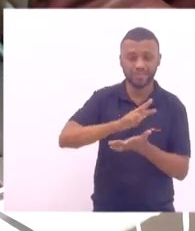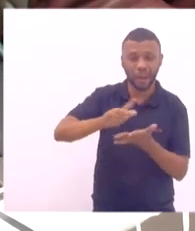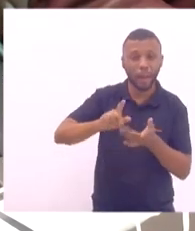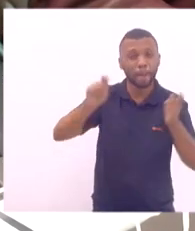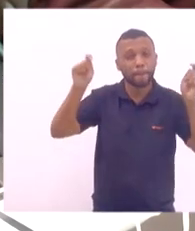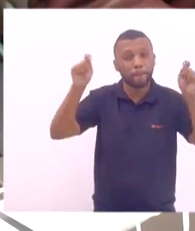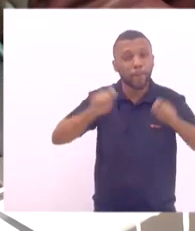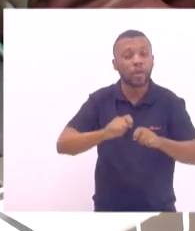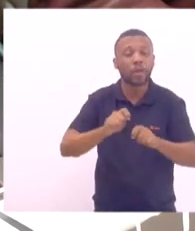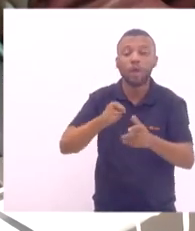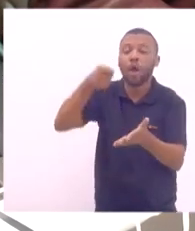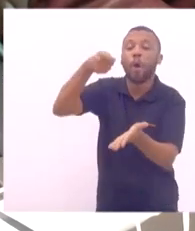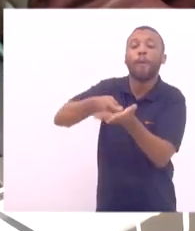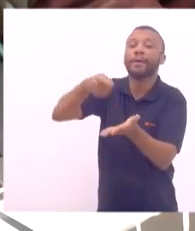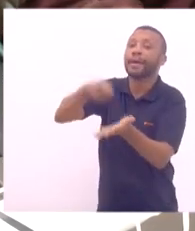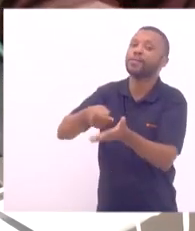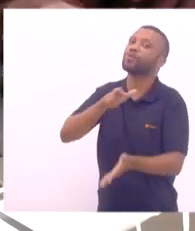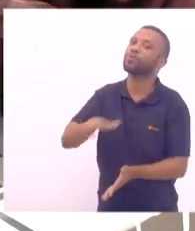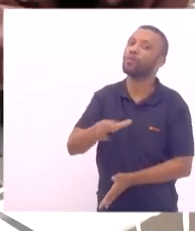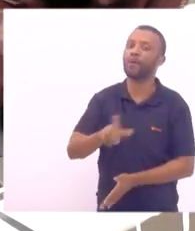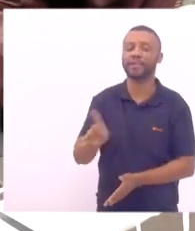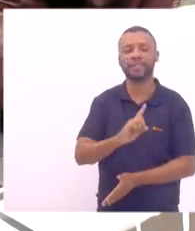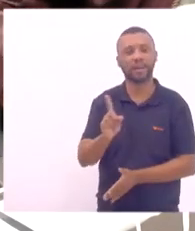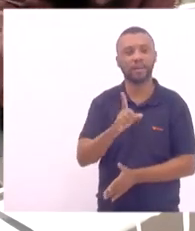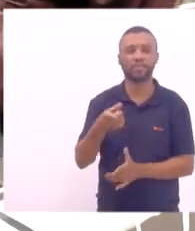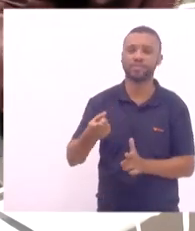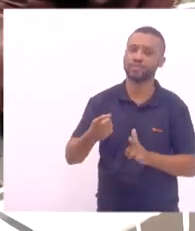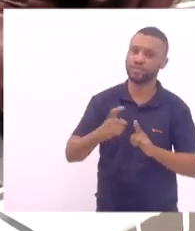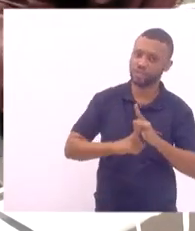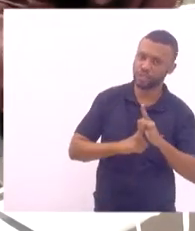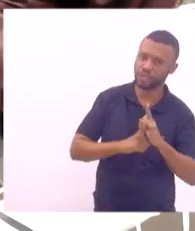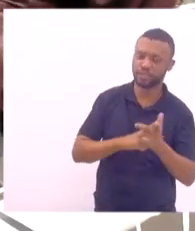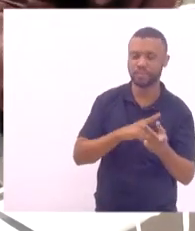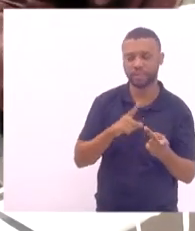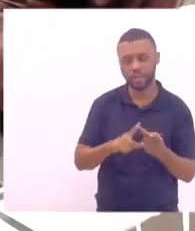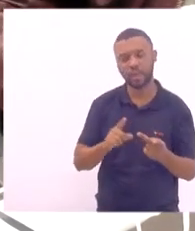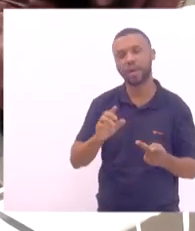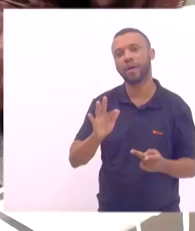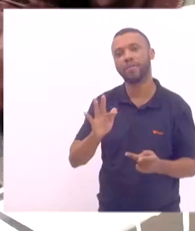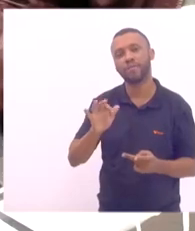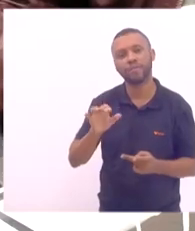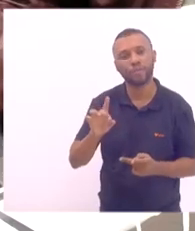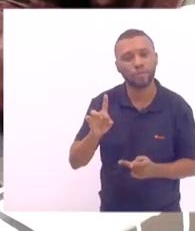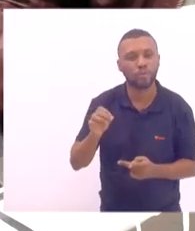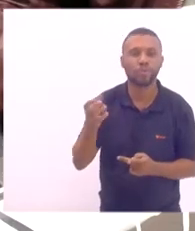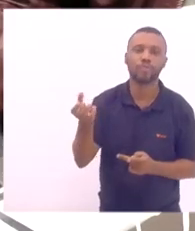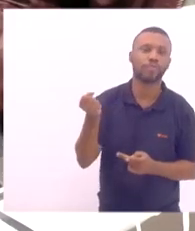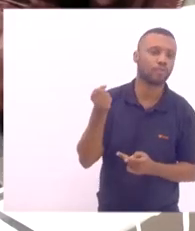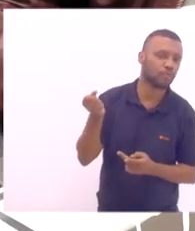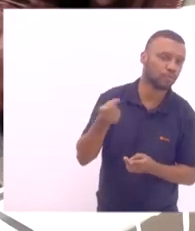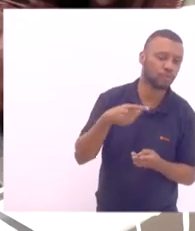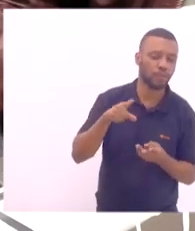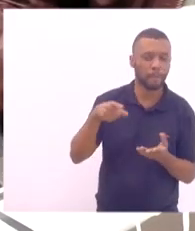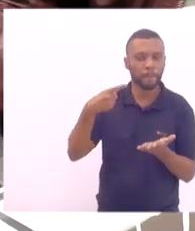não deverão. Peraí, vamos, dívida ativa, vamos olhar, fundos, vamos pacto